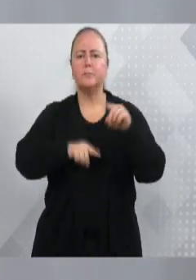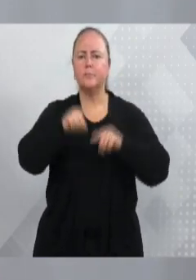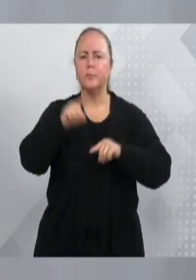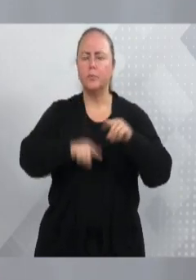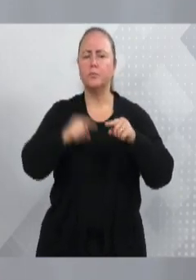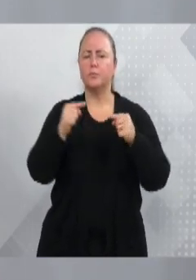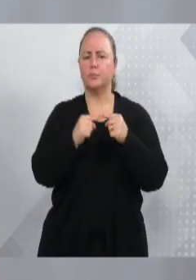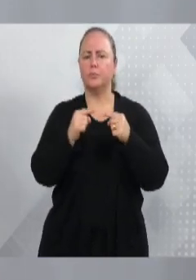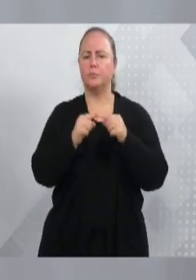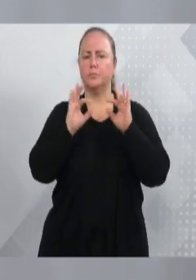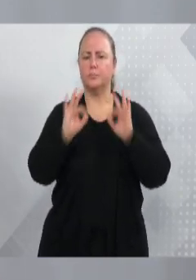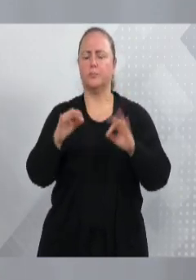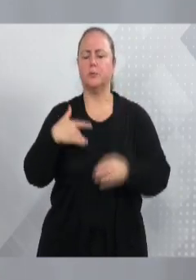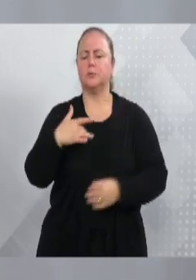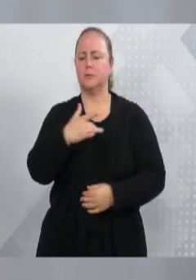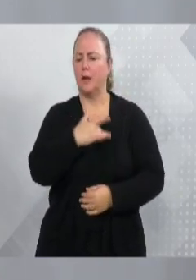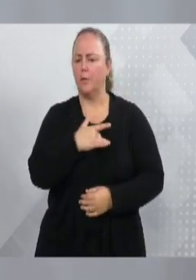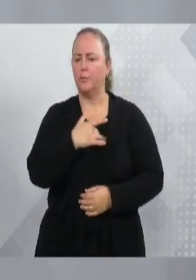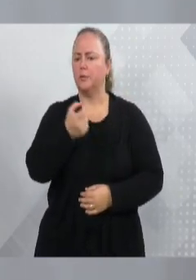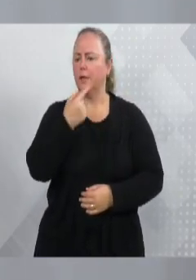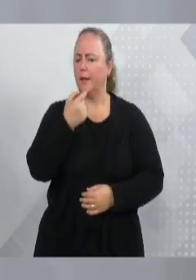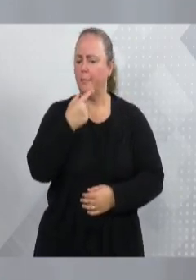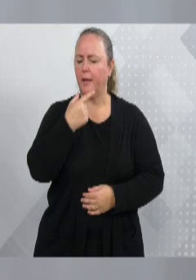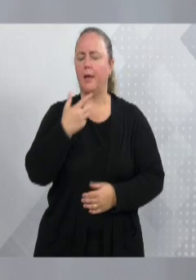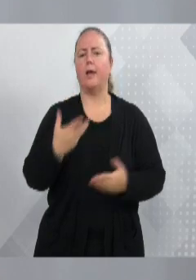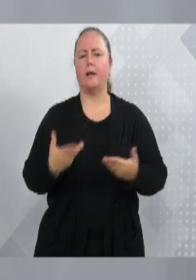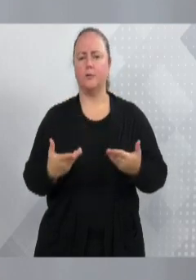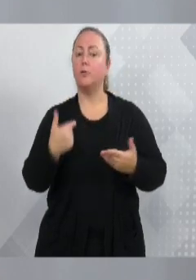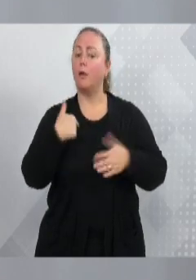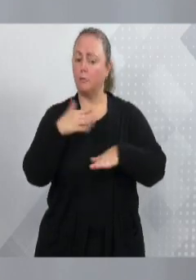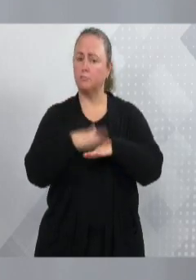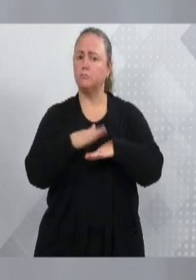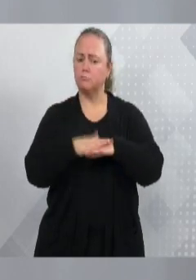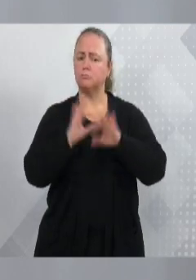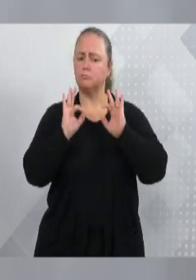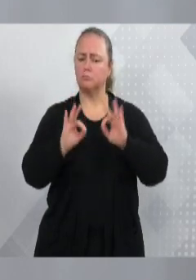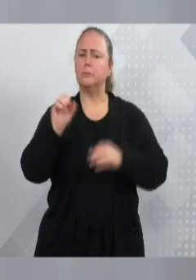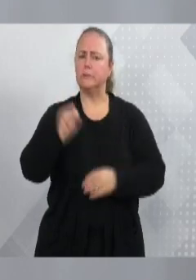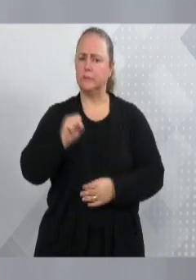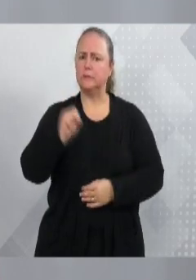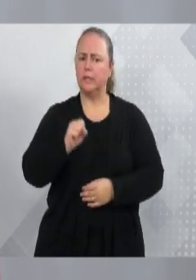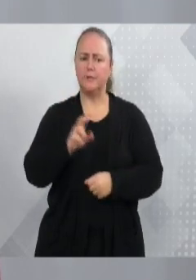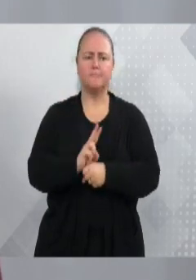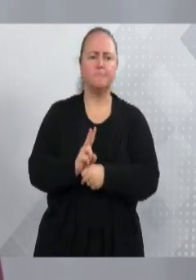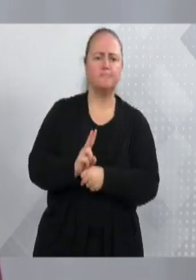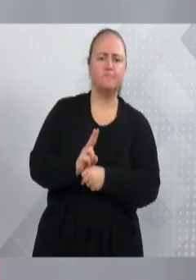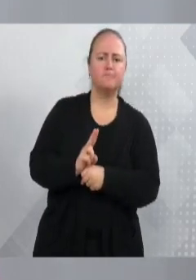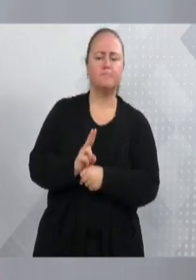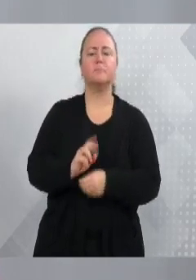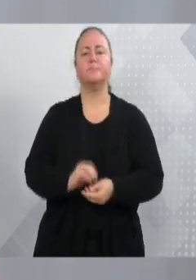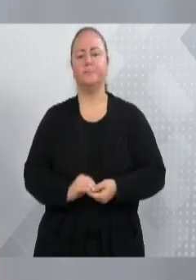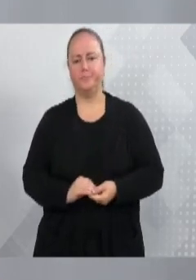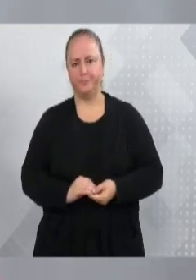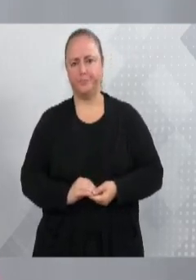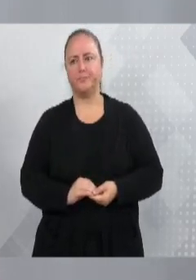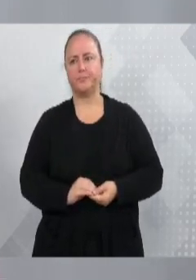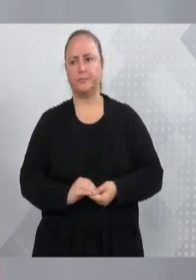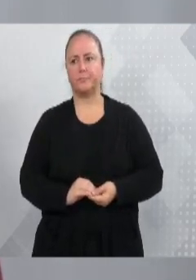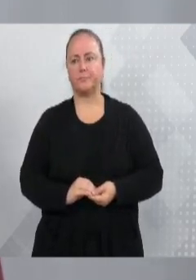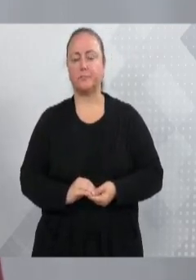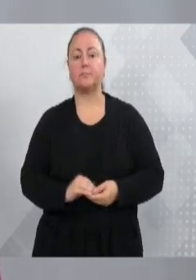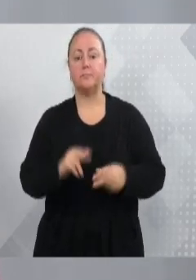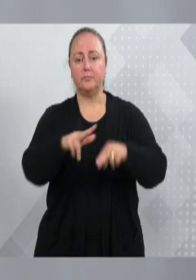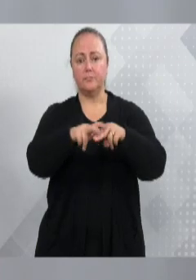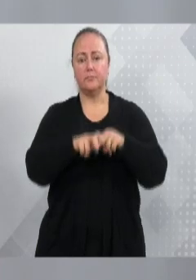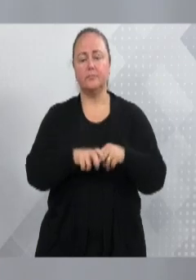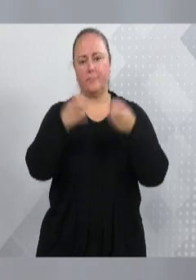da com relação à saúde também os remédios que lá eles tinham Fiz a minha parte fazer o trabalho que é de fiscalizar E é isso que nós temos que fazer por isso